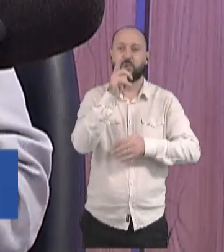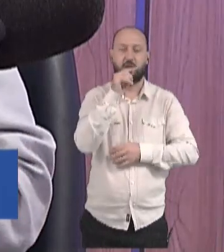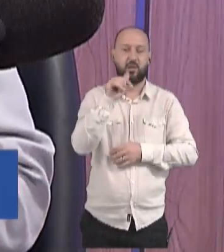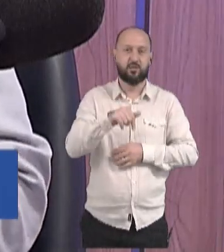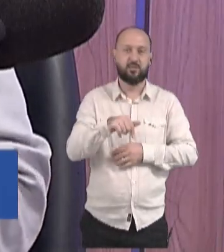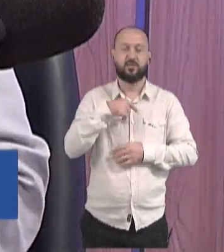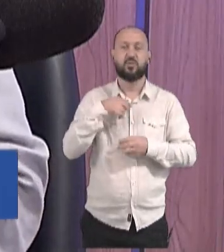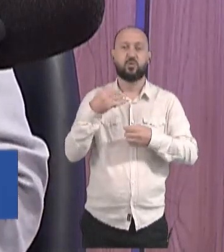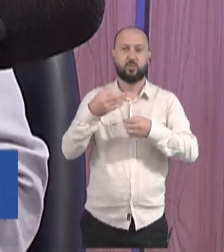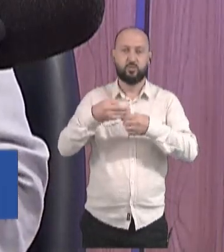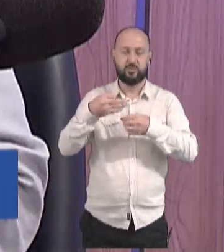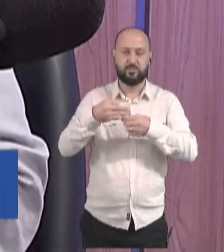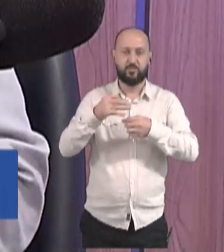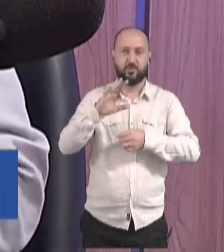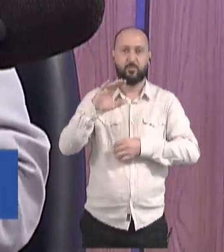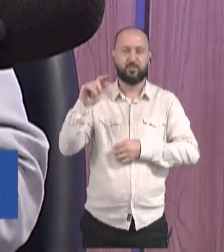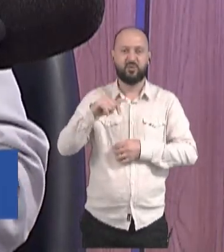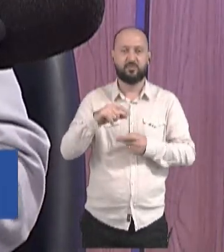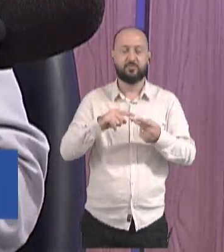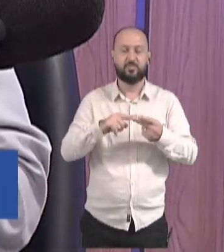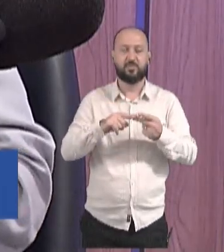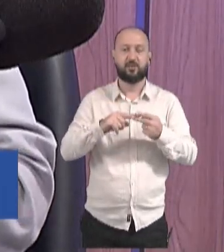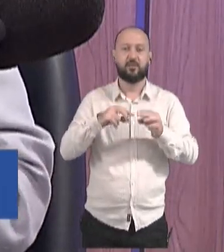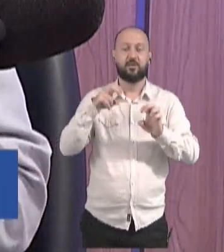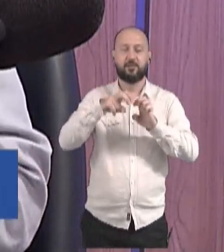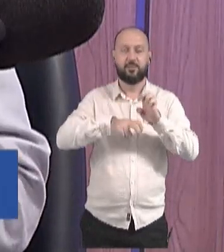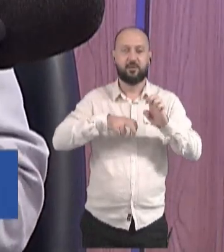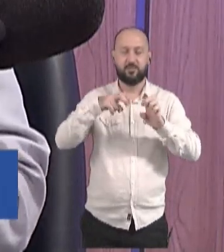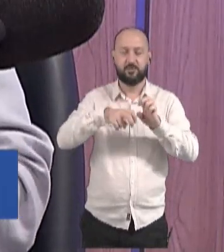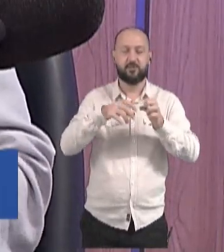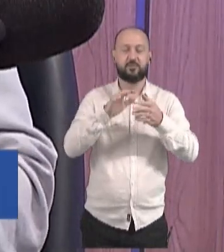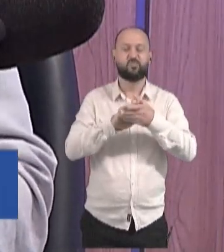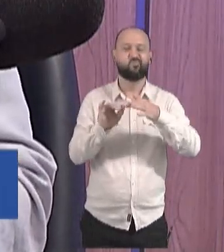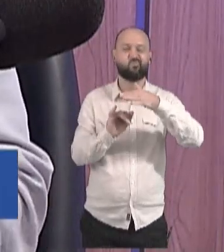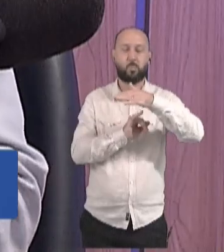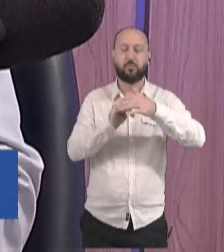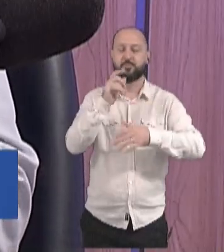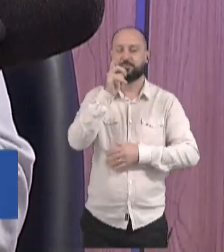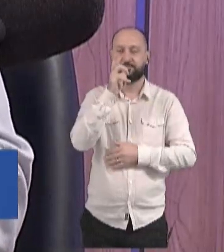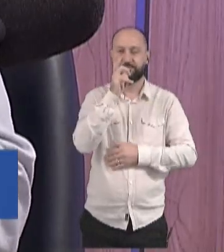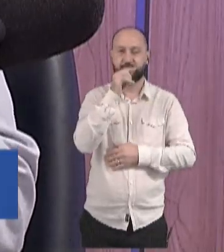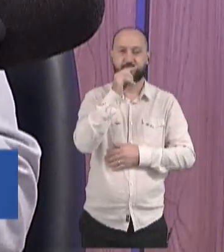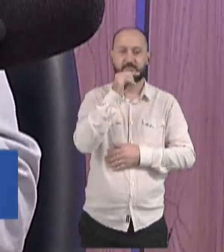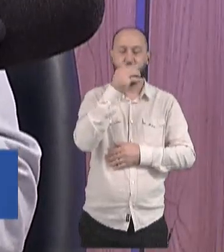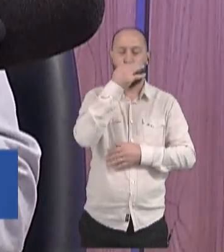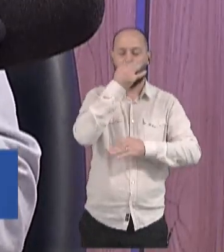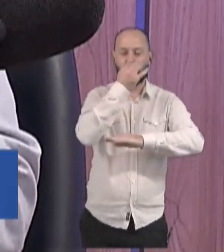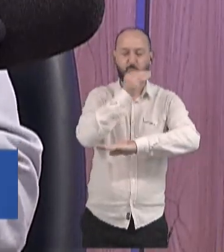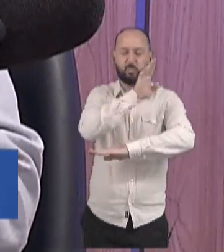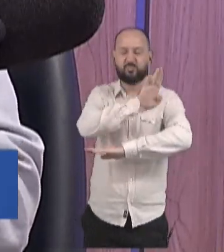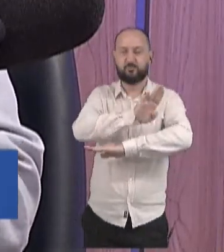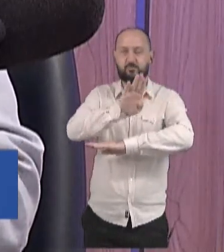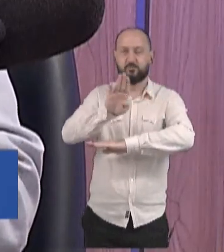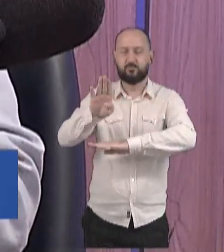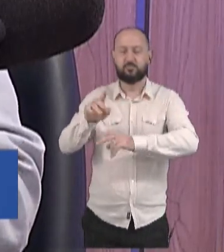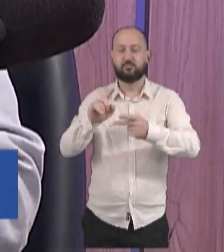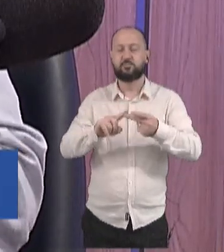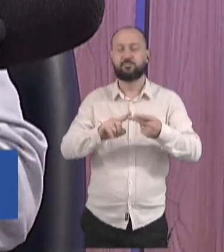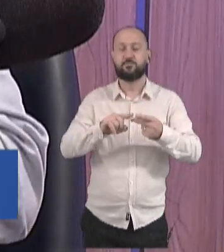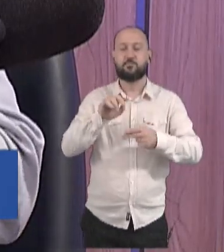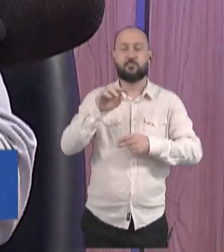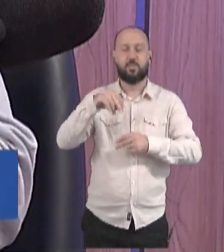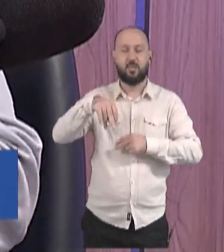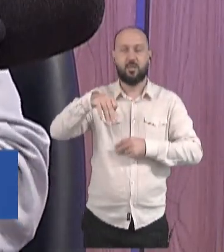água aqui no município de Campo Grande, a Embrapa, o Instituto das Águas da Serra da Botoquena, a Ambiental